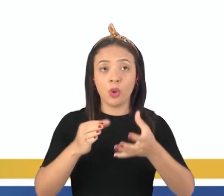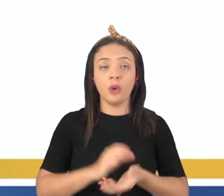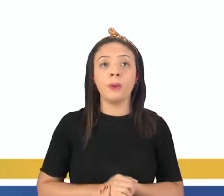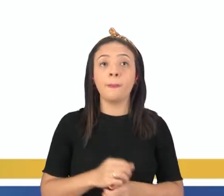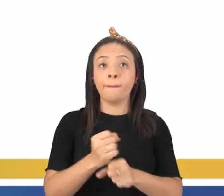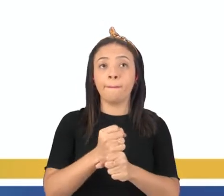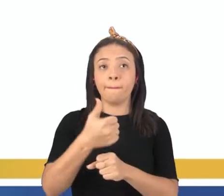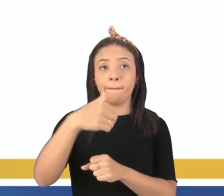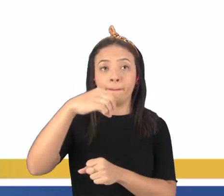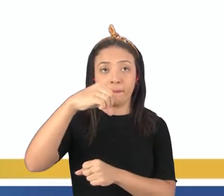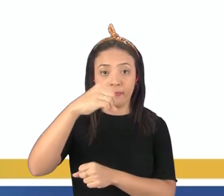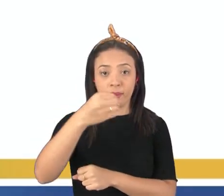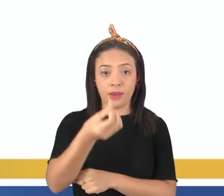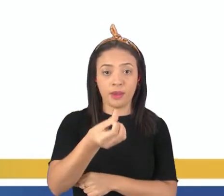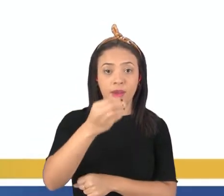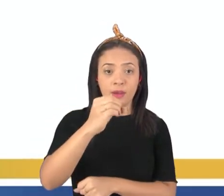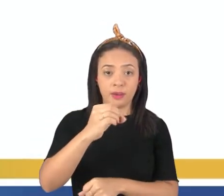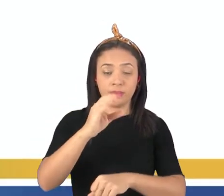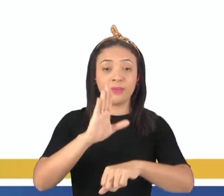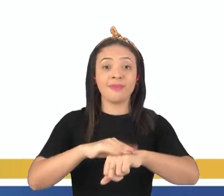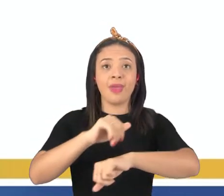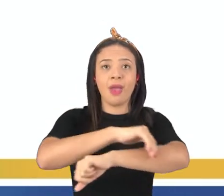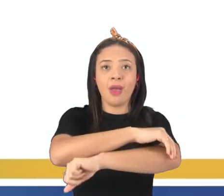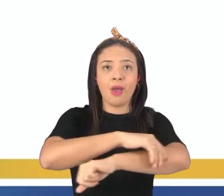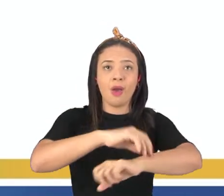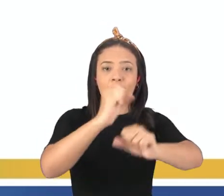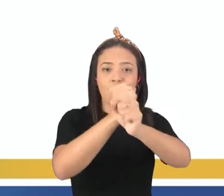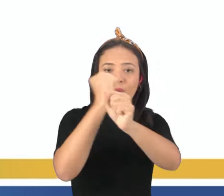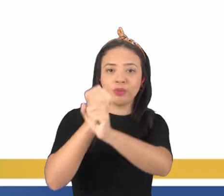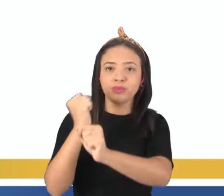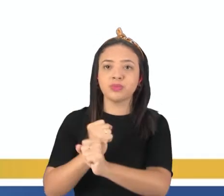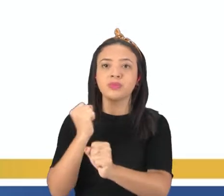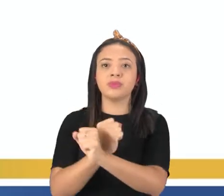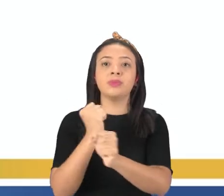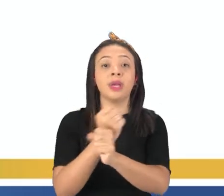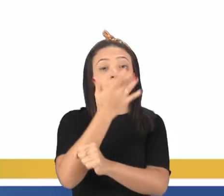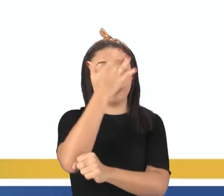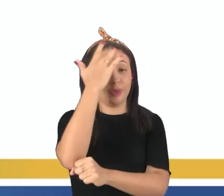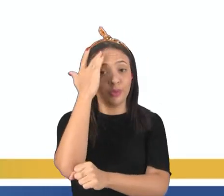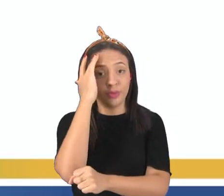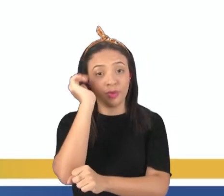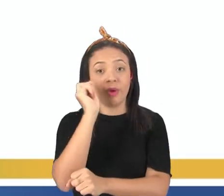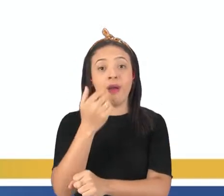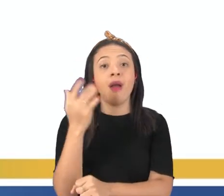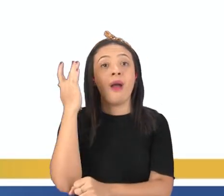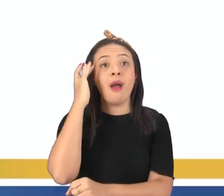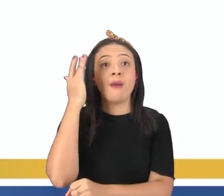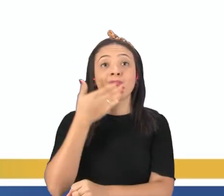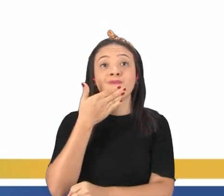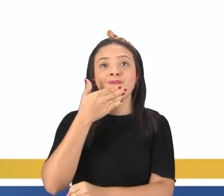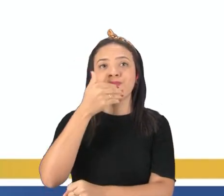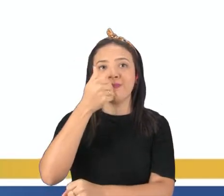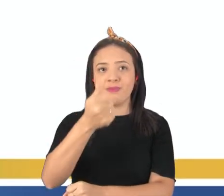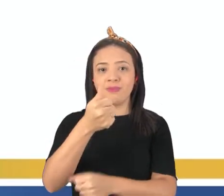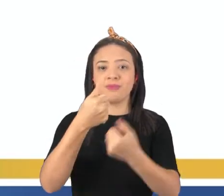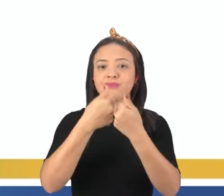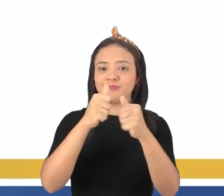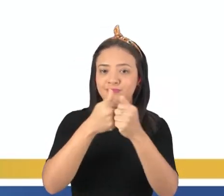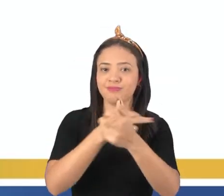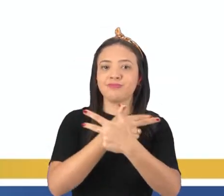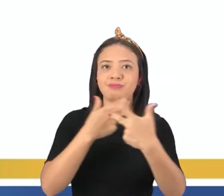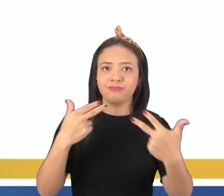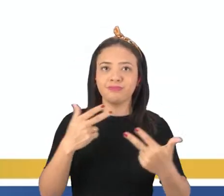1960, mais vias começaram a ser construídas, levando as pessoas a preferirem o transporte por